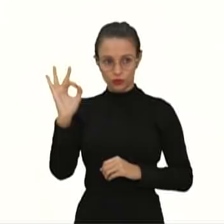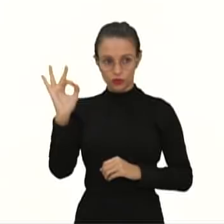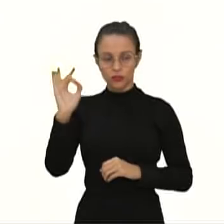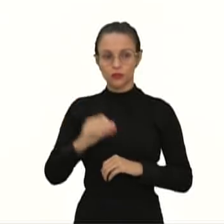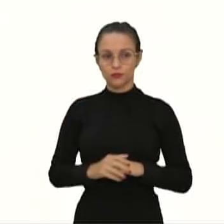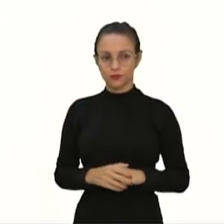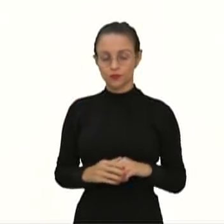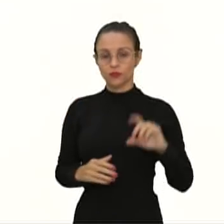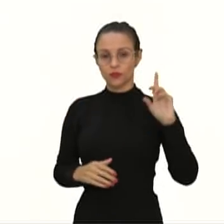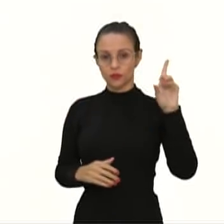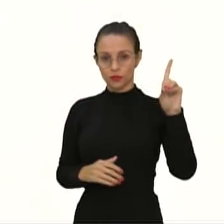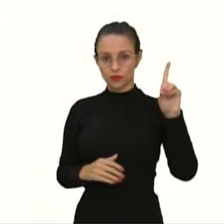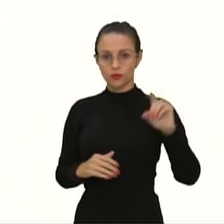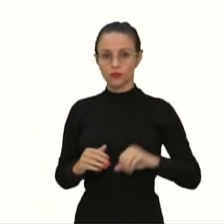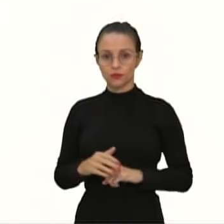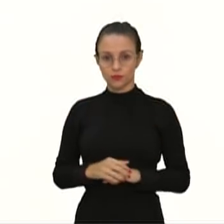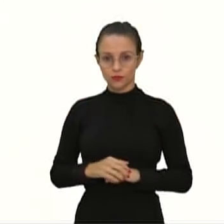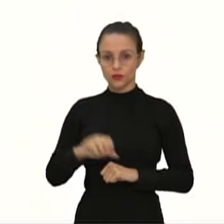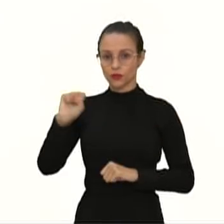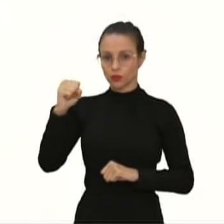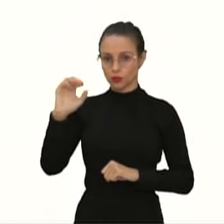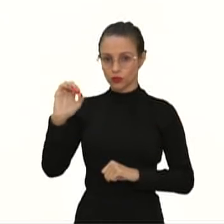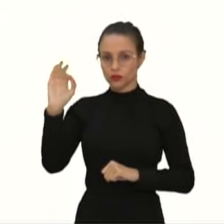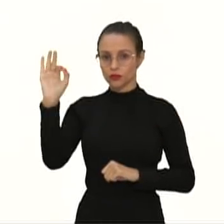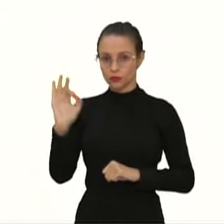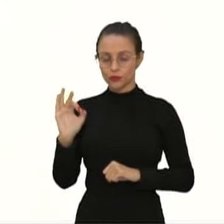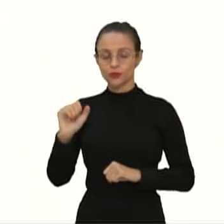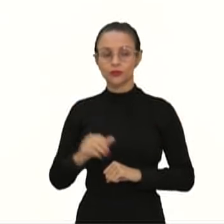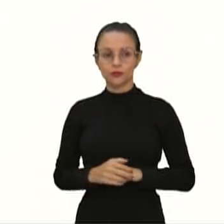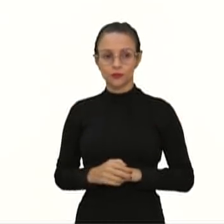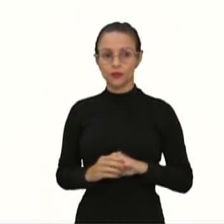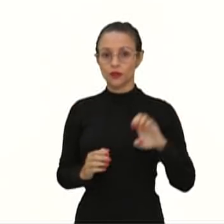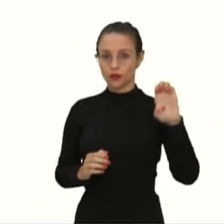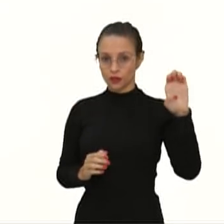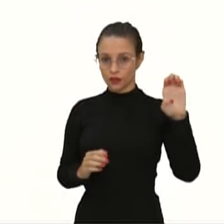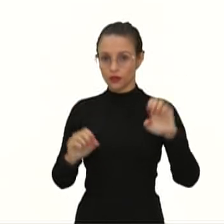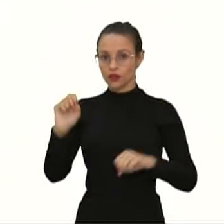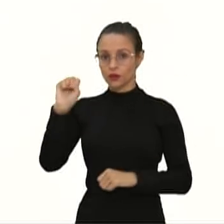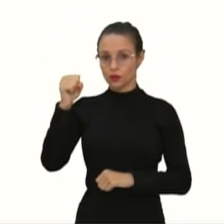0,2%. Letra D, 80%. Letra E,